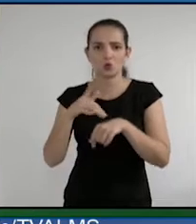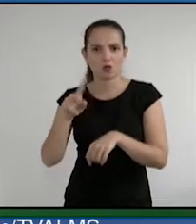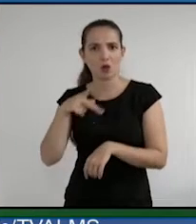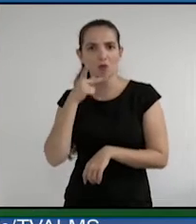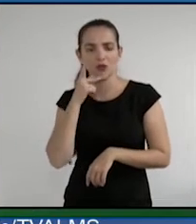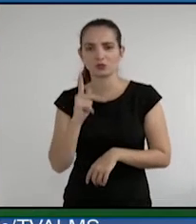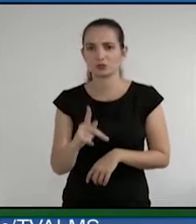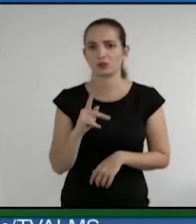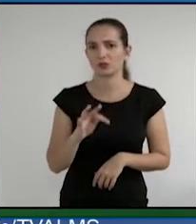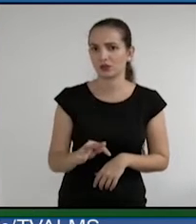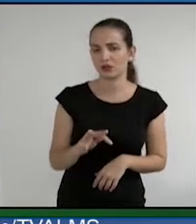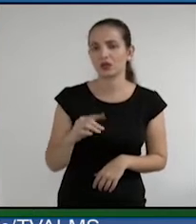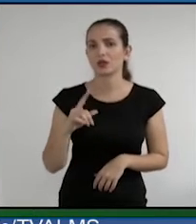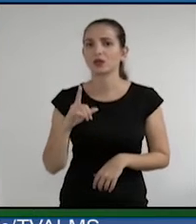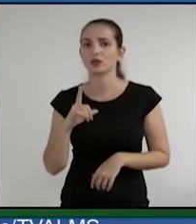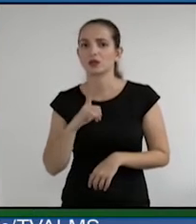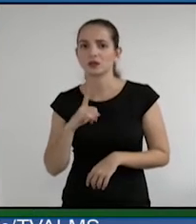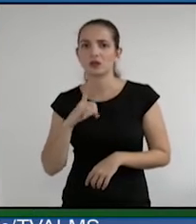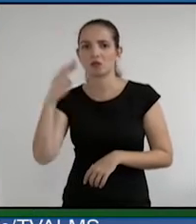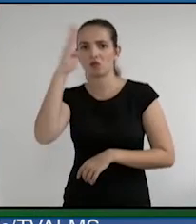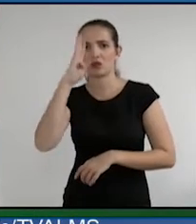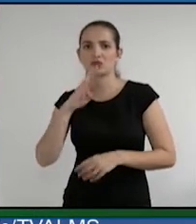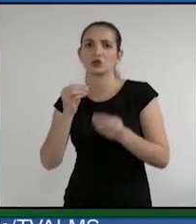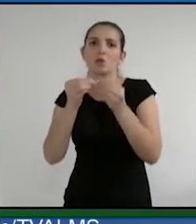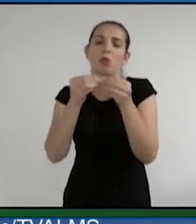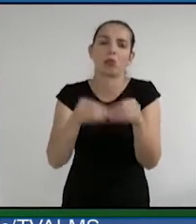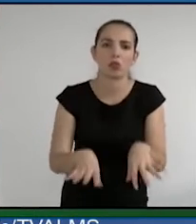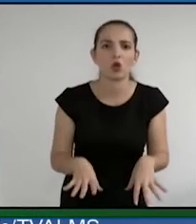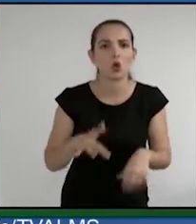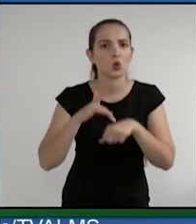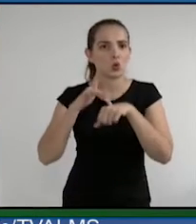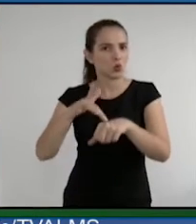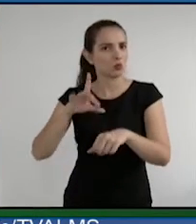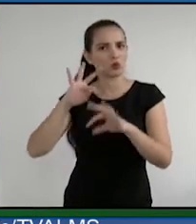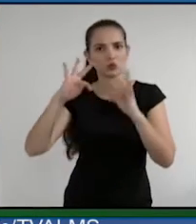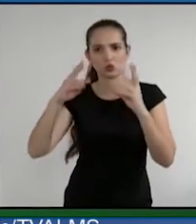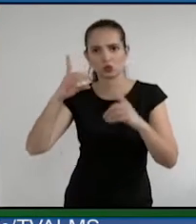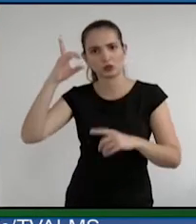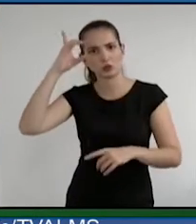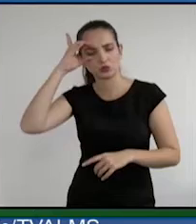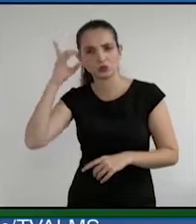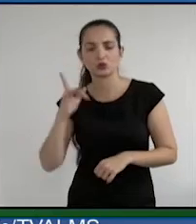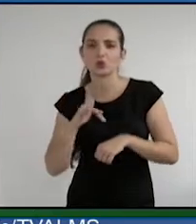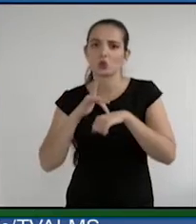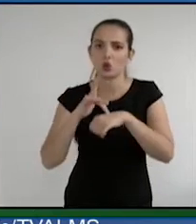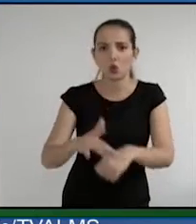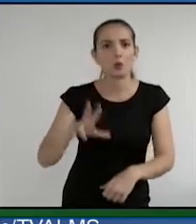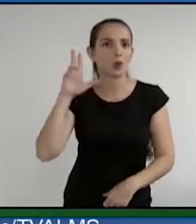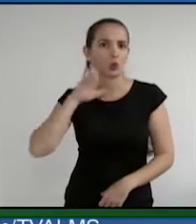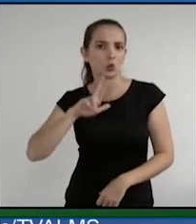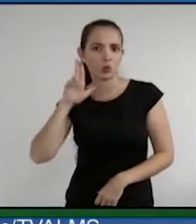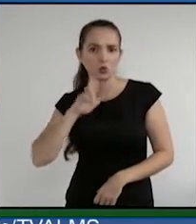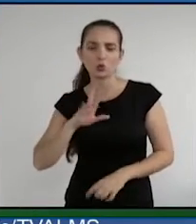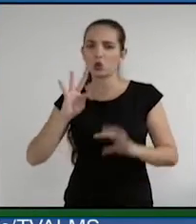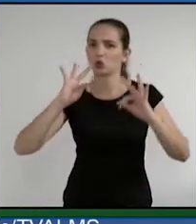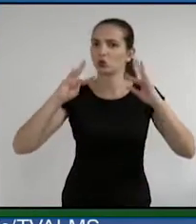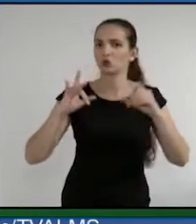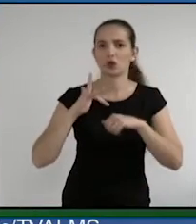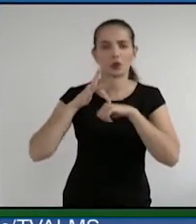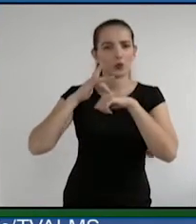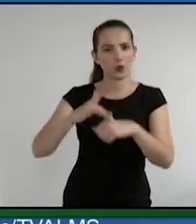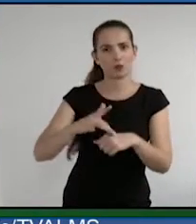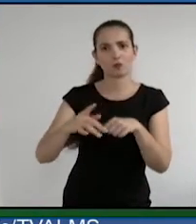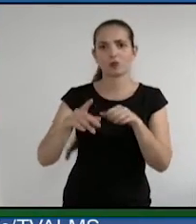Brasil à bancarrota, que tudo era culpa da Dilma, que tudo era culpa do Lula, que tudo era culpa do